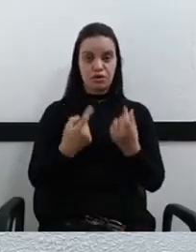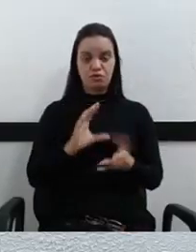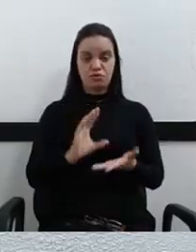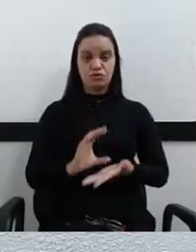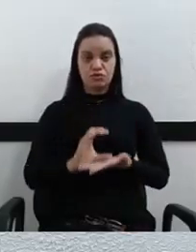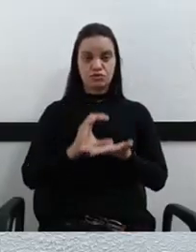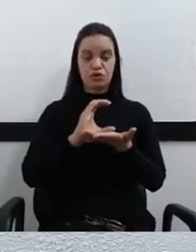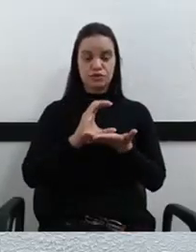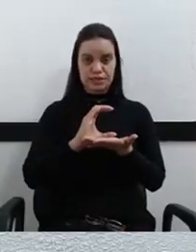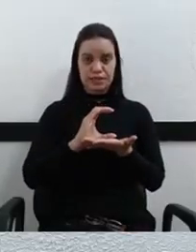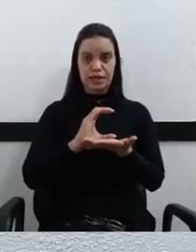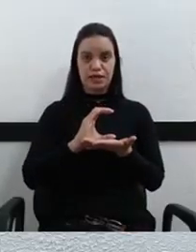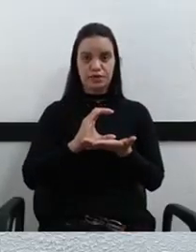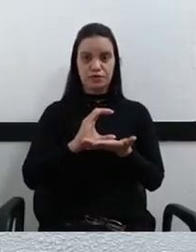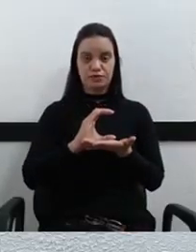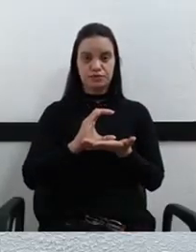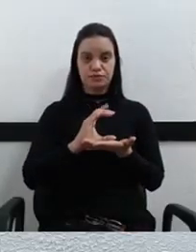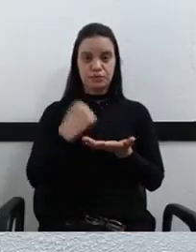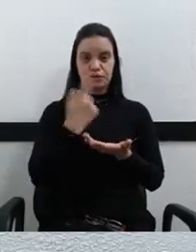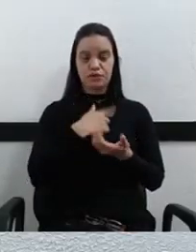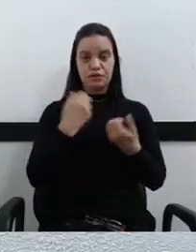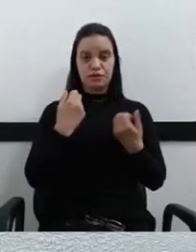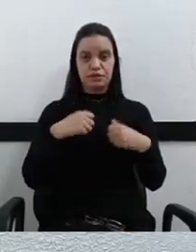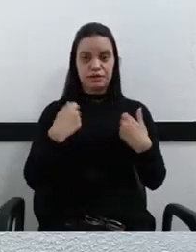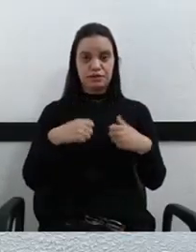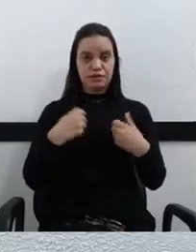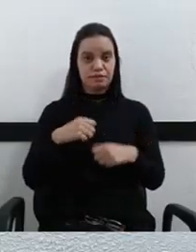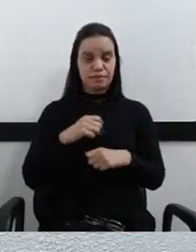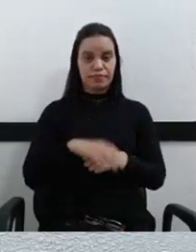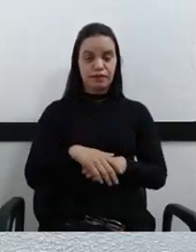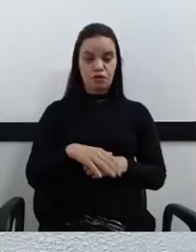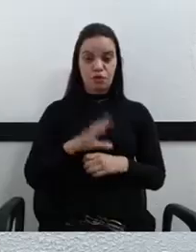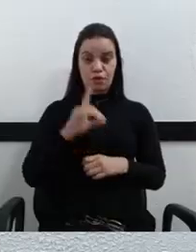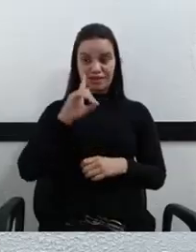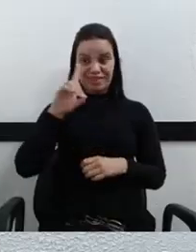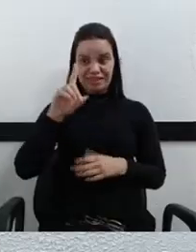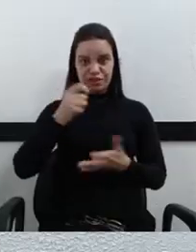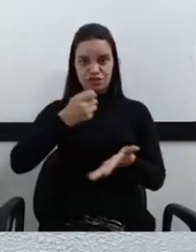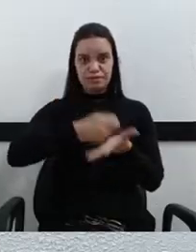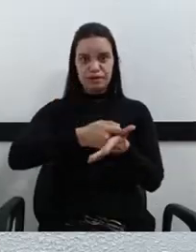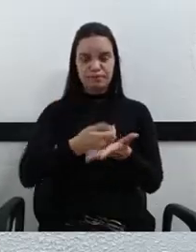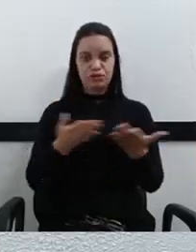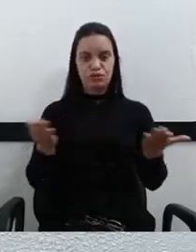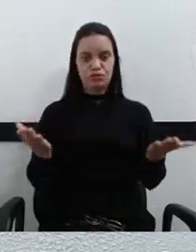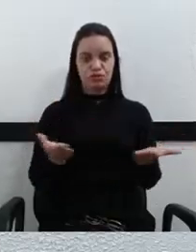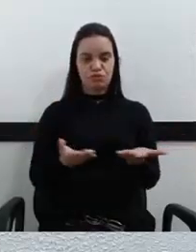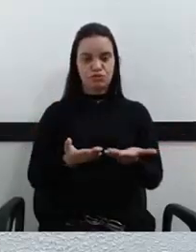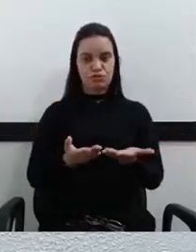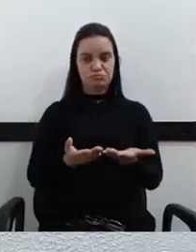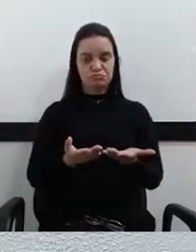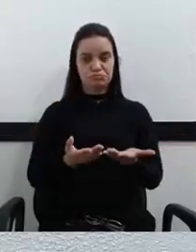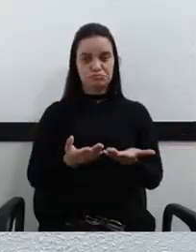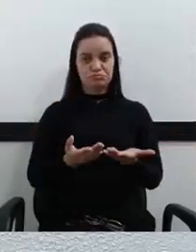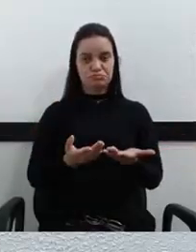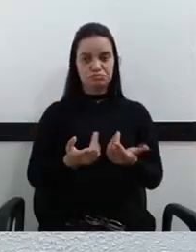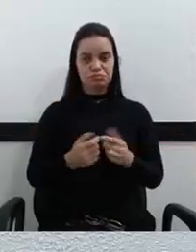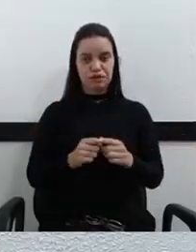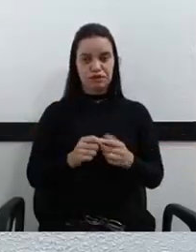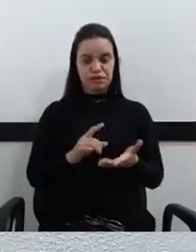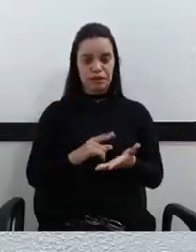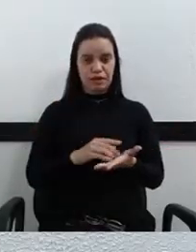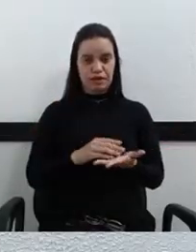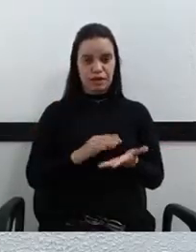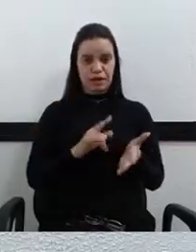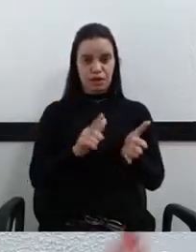conselheiros, nós precisaríamos considerar como data de pagamento hoje, inclusive por efeitos de